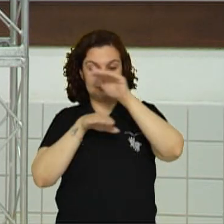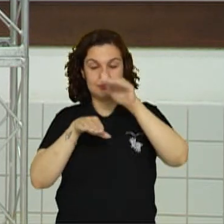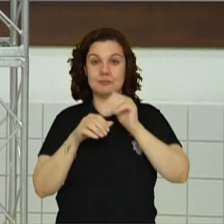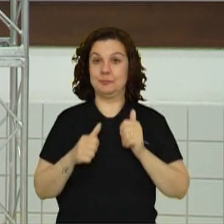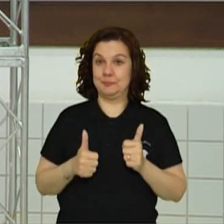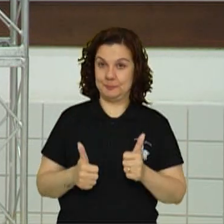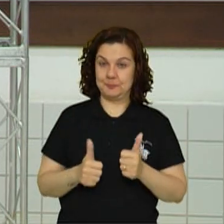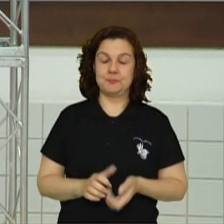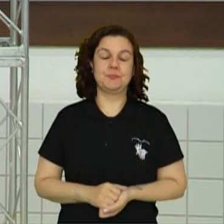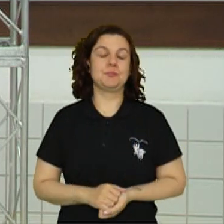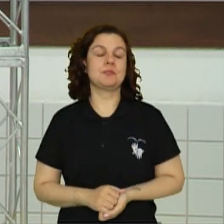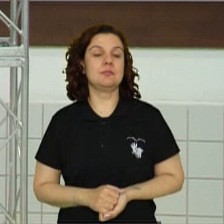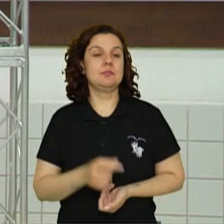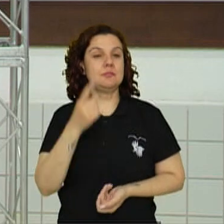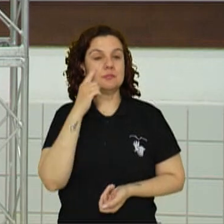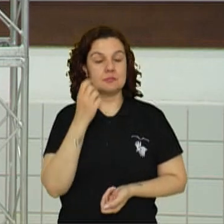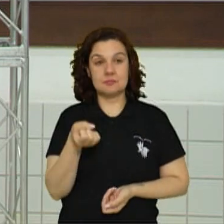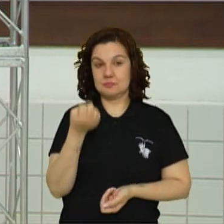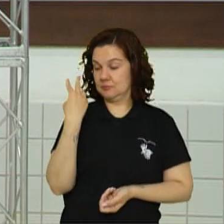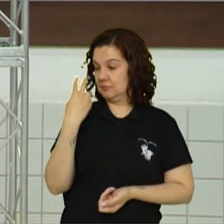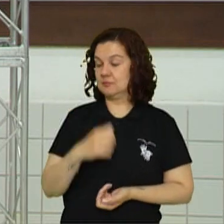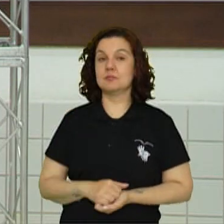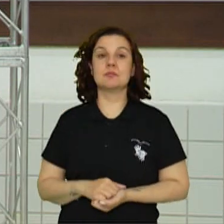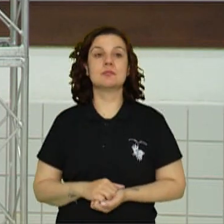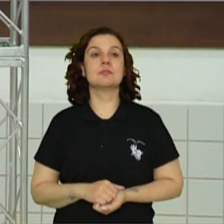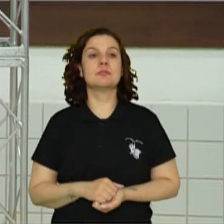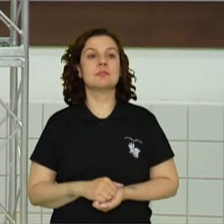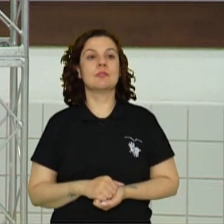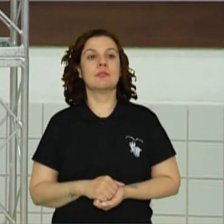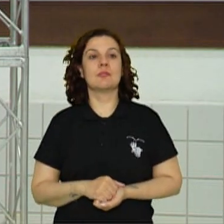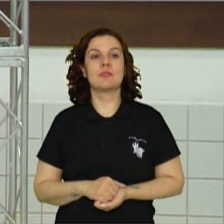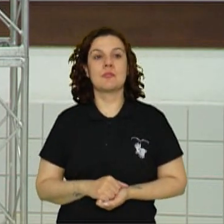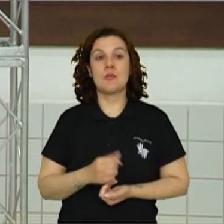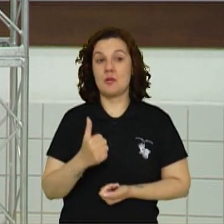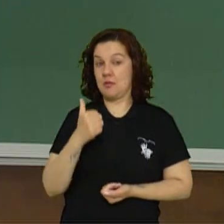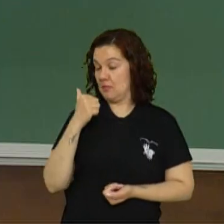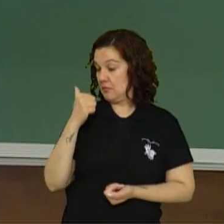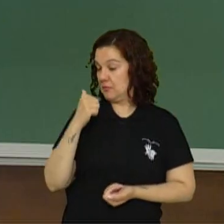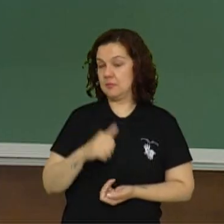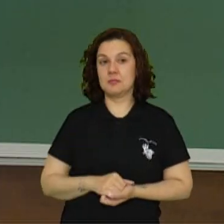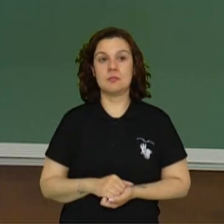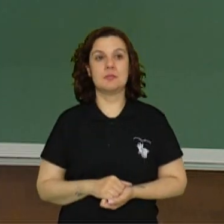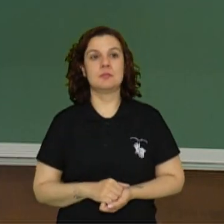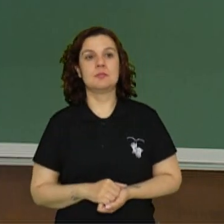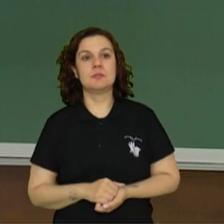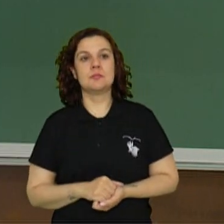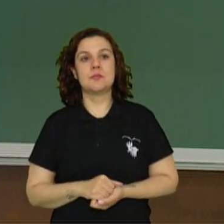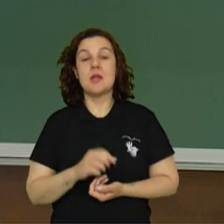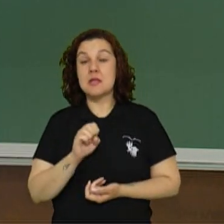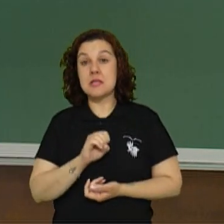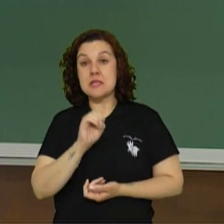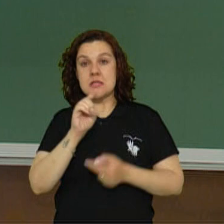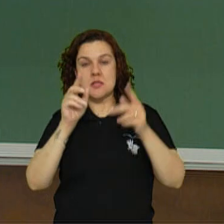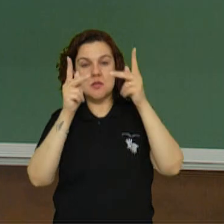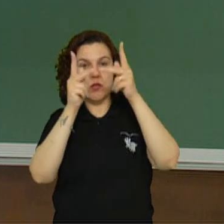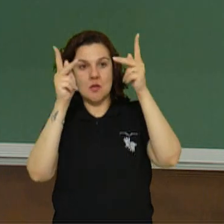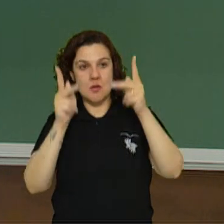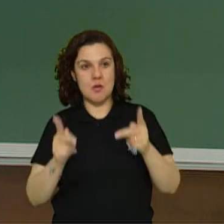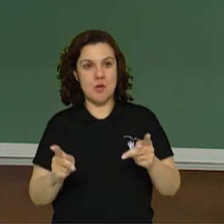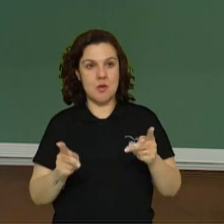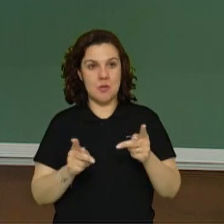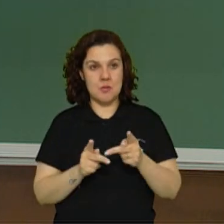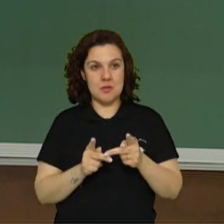polígono, ok? Veja aqui o lembretezinho que eu deixei. Se o polígono